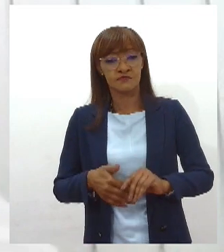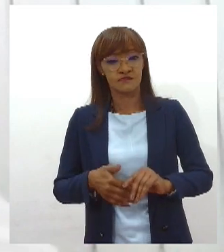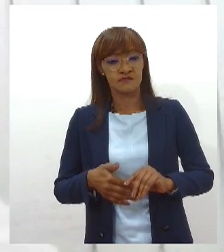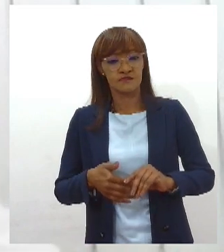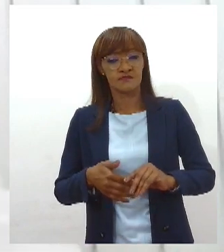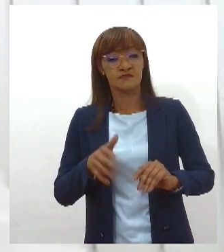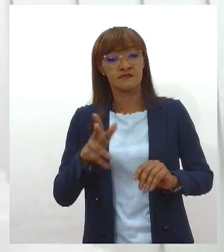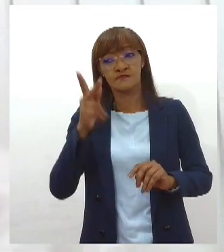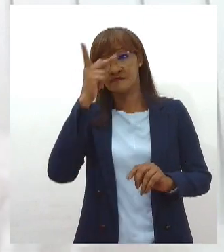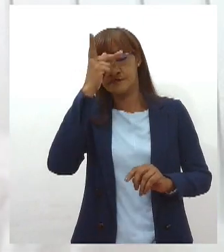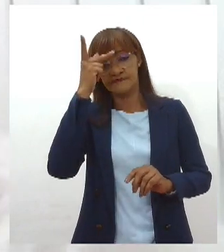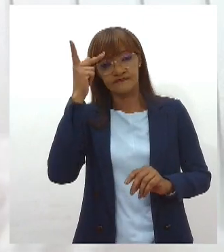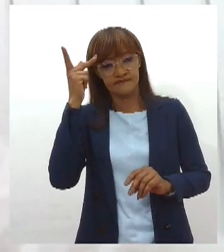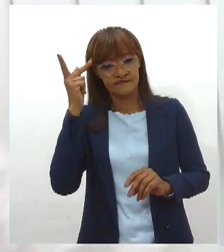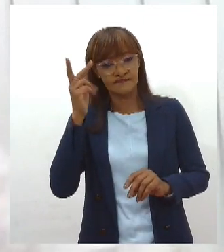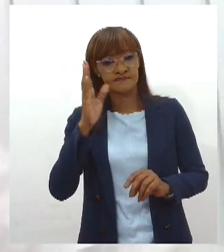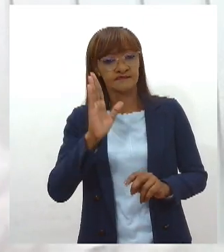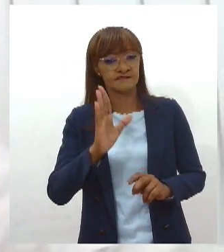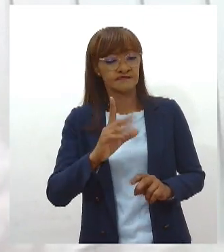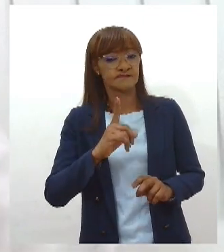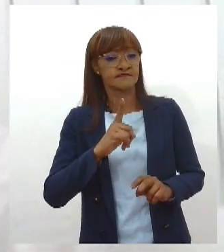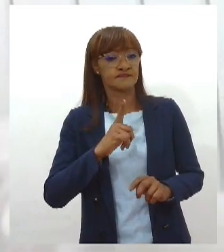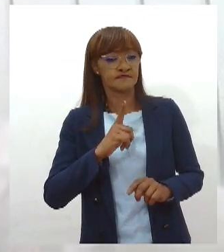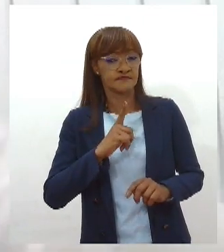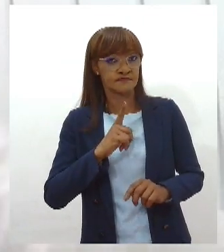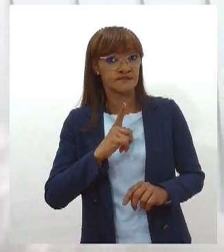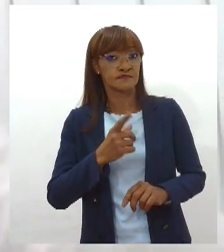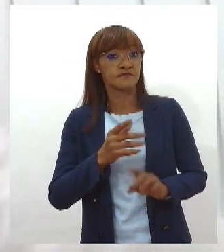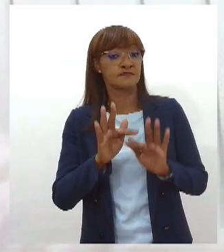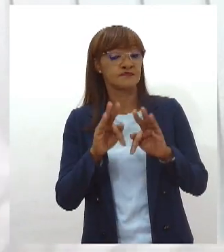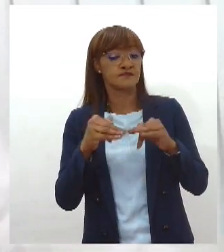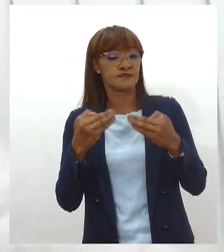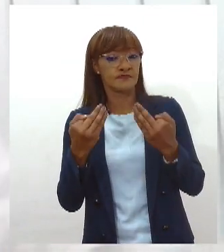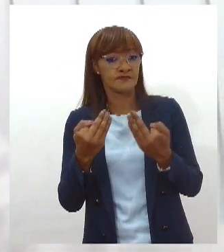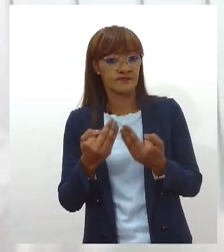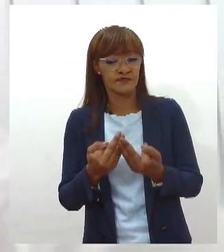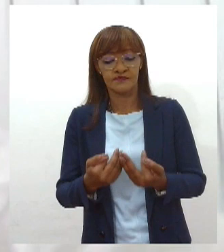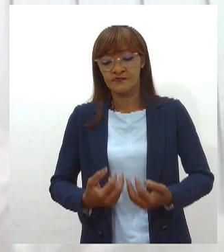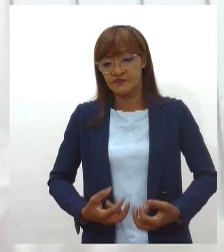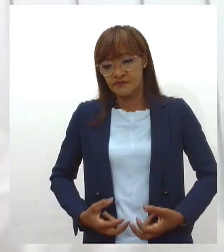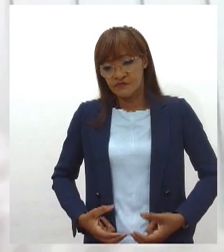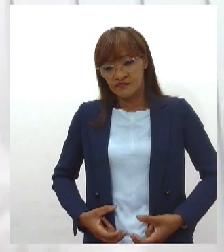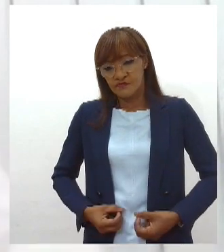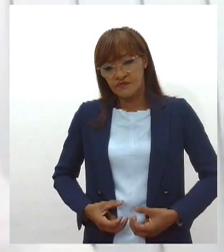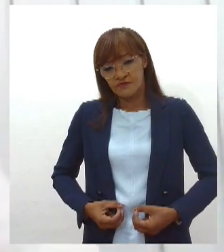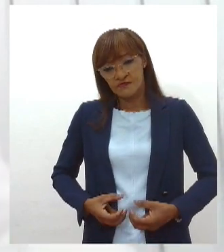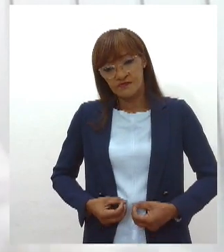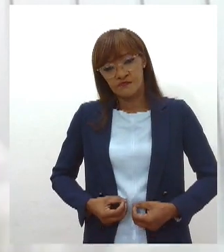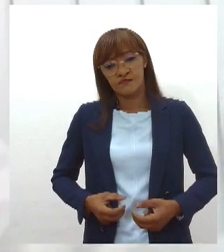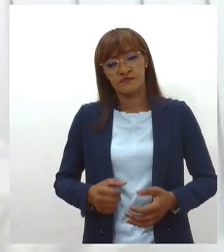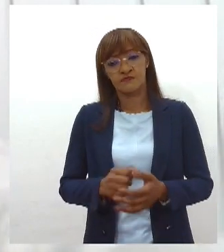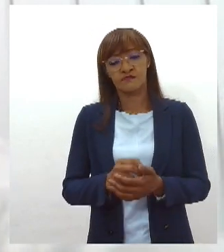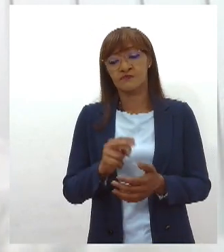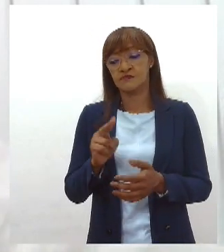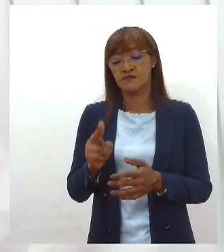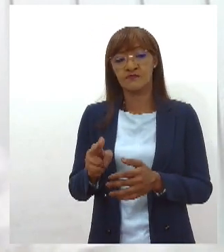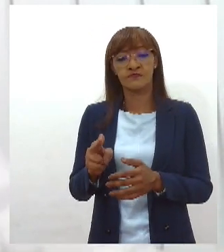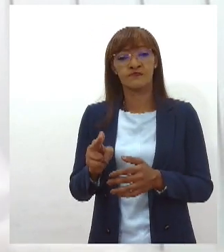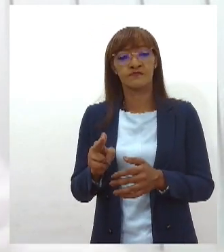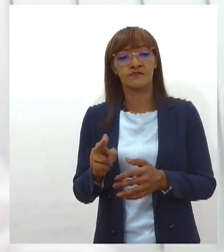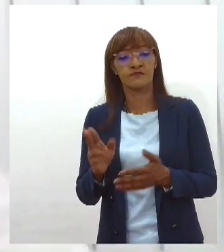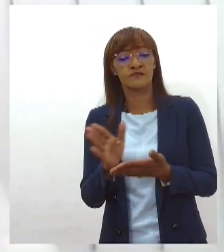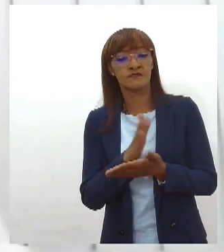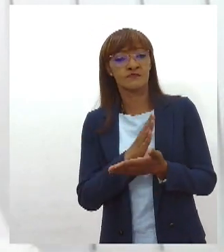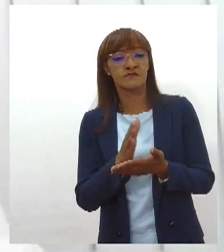já existe uma história familiar de câncer de intestino, né, parentes próximos que tiveram câncer de